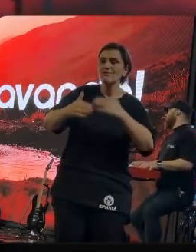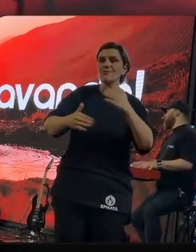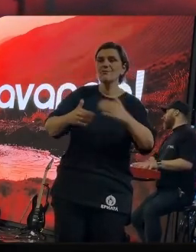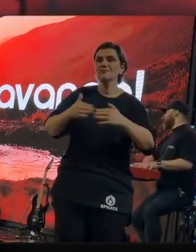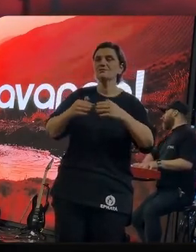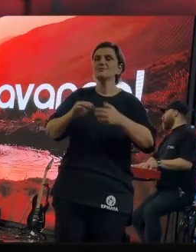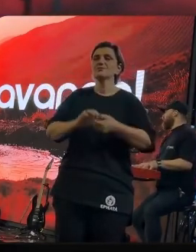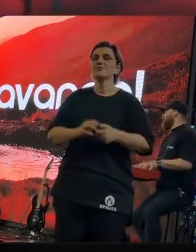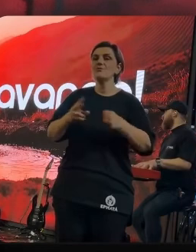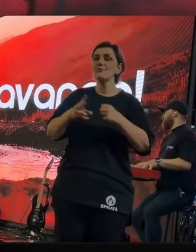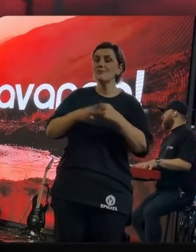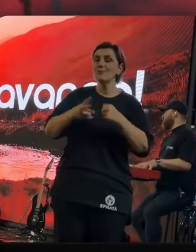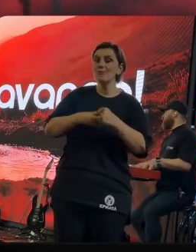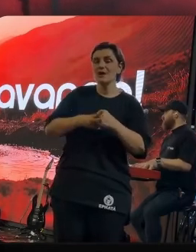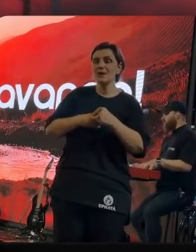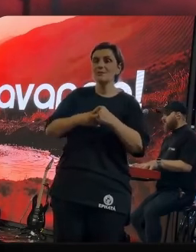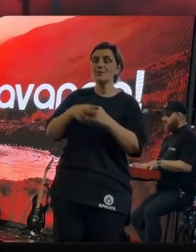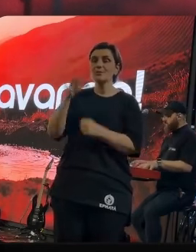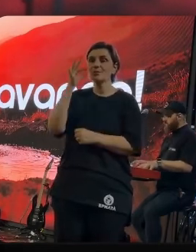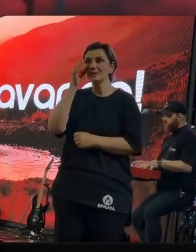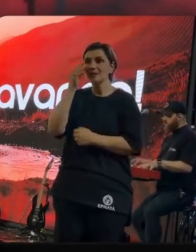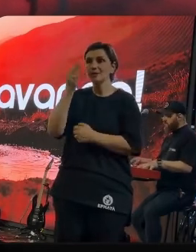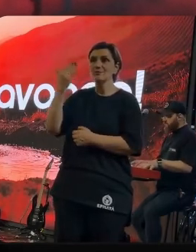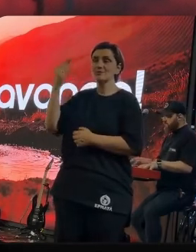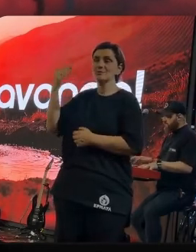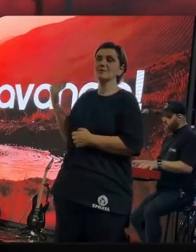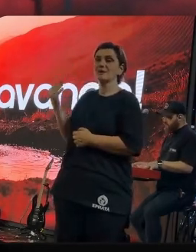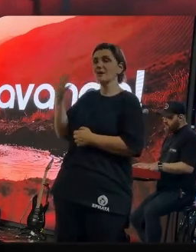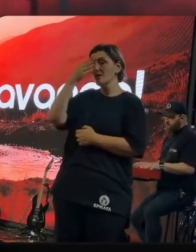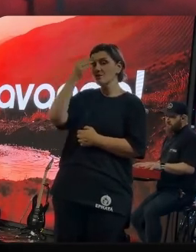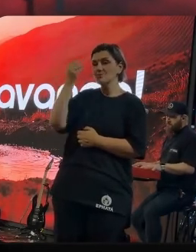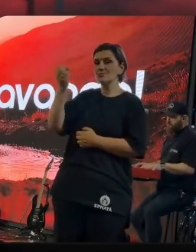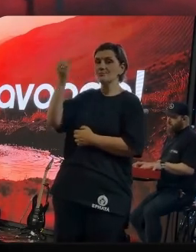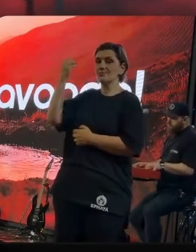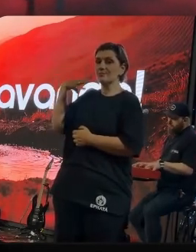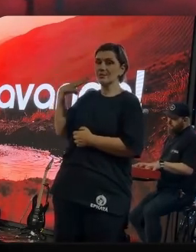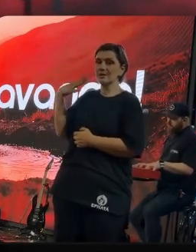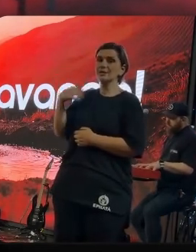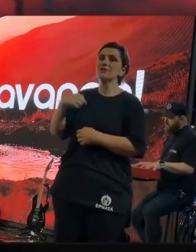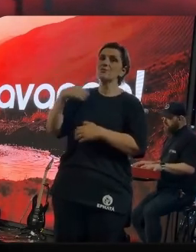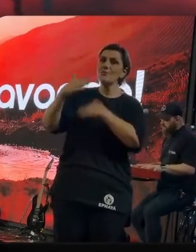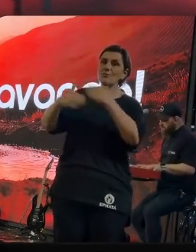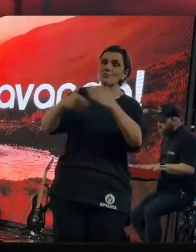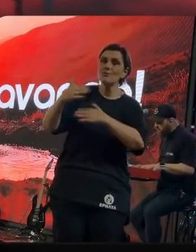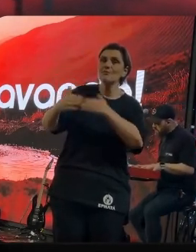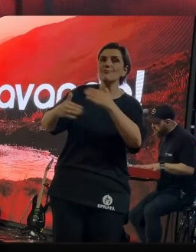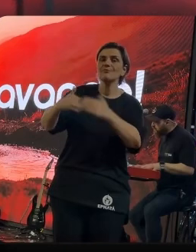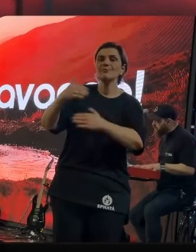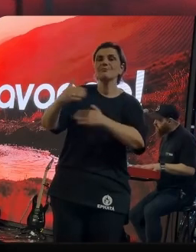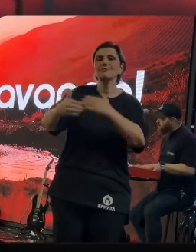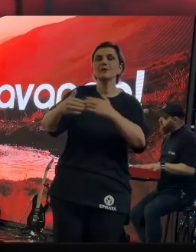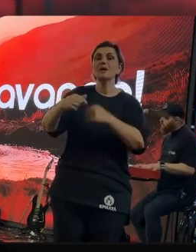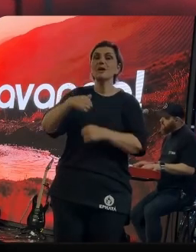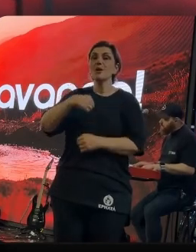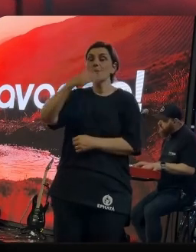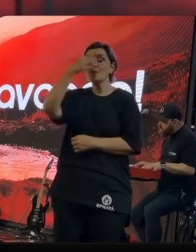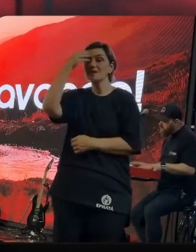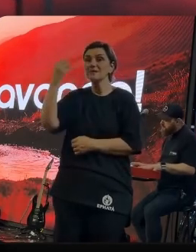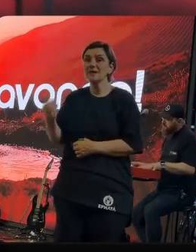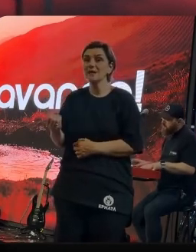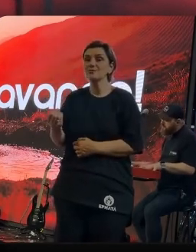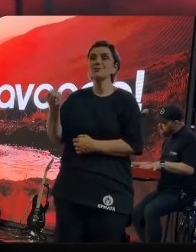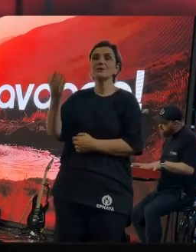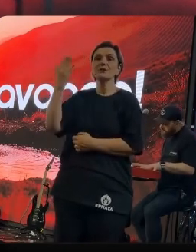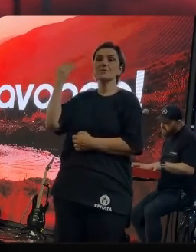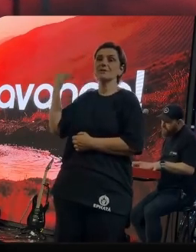no presente. Eu esqueço o que ficou para trás e eu avanço. Eu esqueço o que ficou. Ninguém está entendendo. Eu esqueço o que